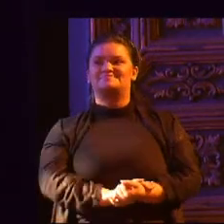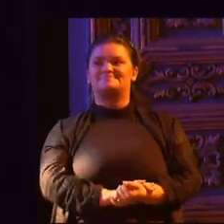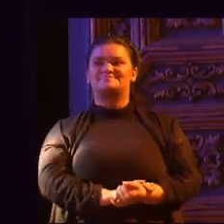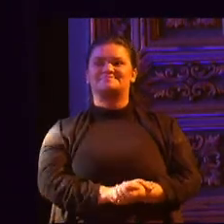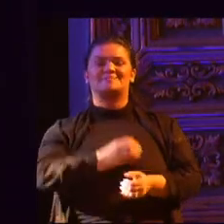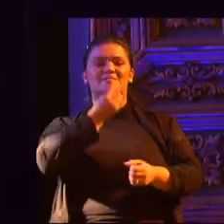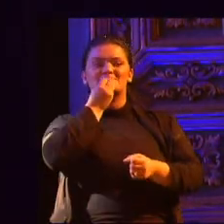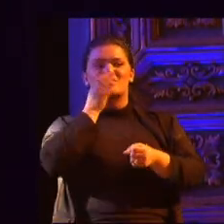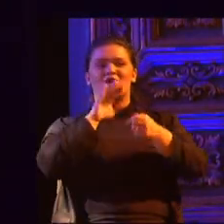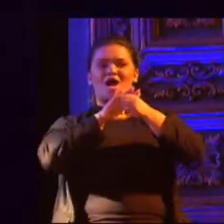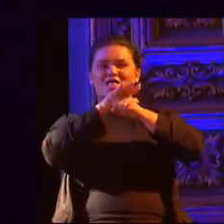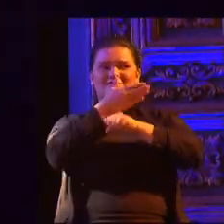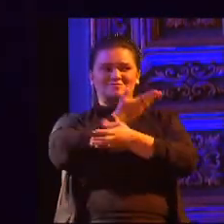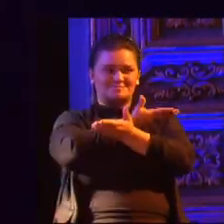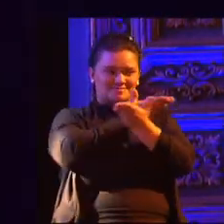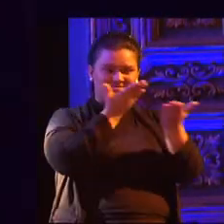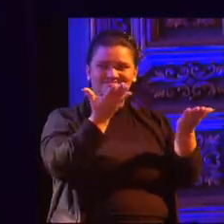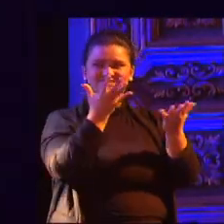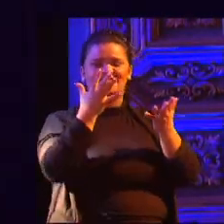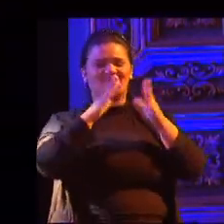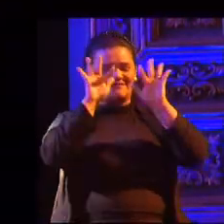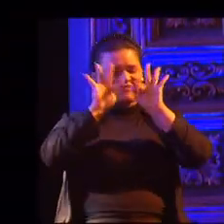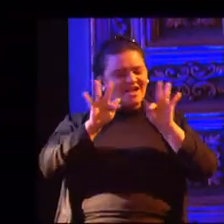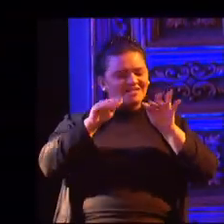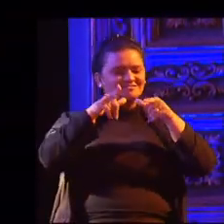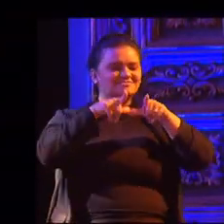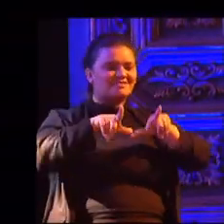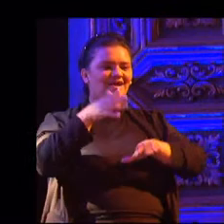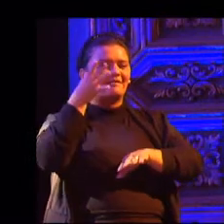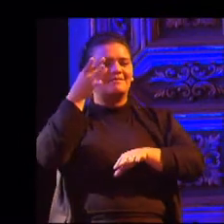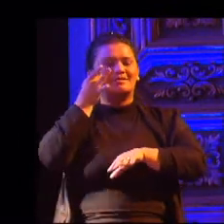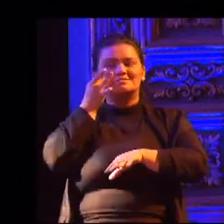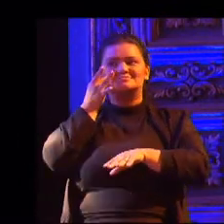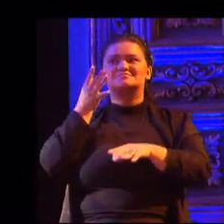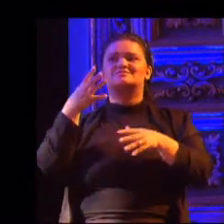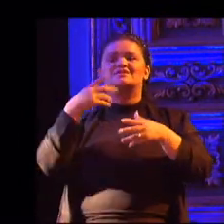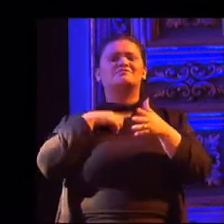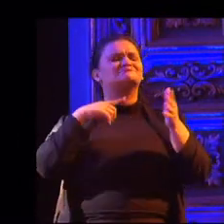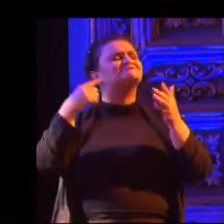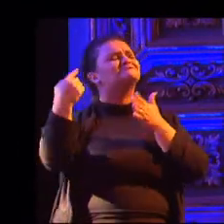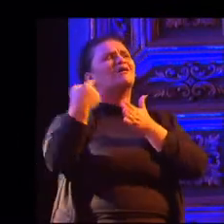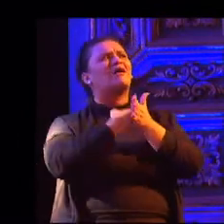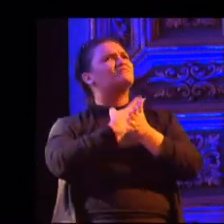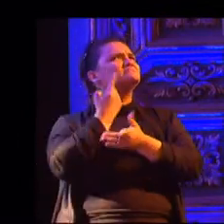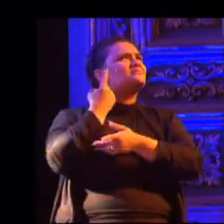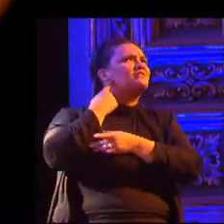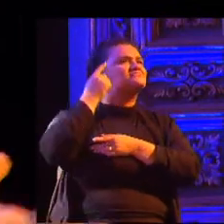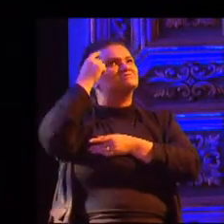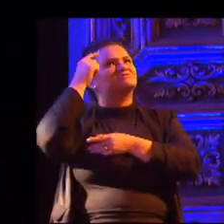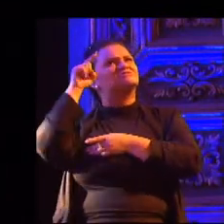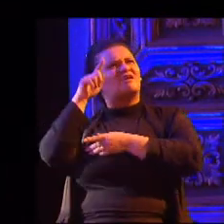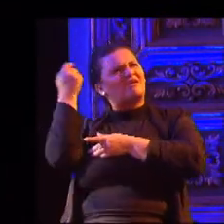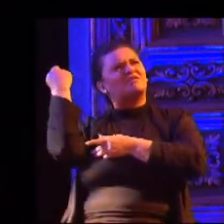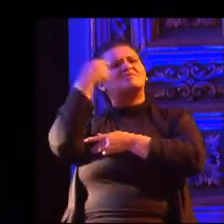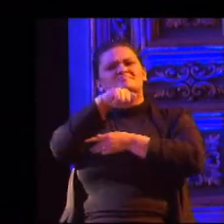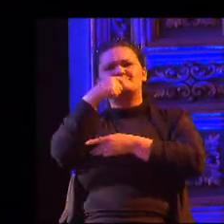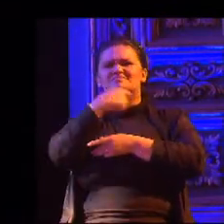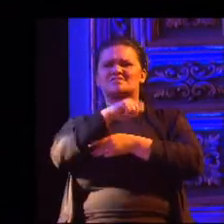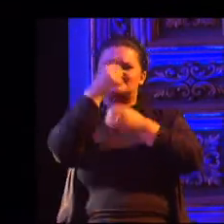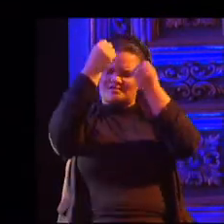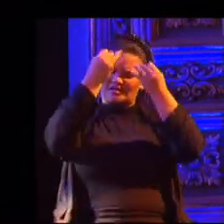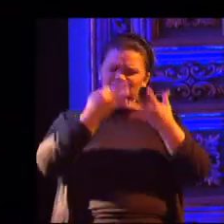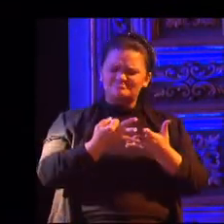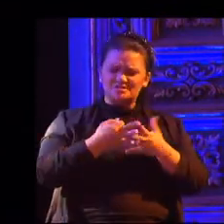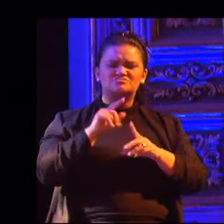Boa noite, galera. Tô feliz demais de estar aqui. Eu fico me perguntando, será que nós precisamos ainda explicar o que